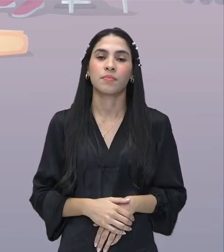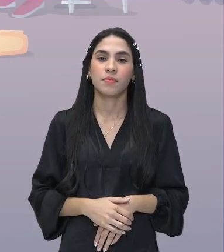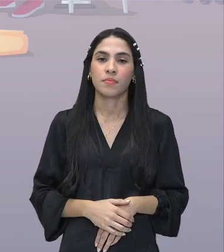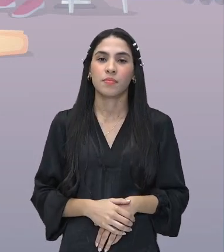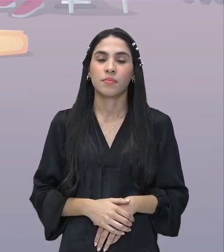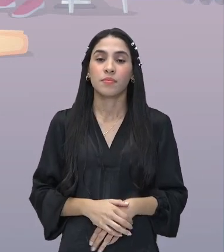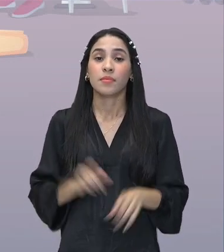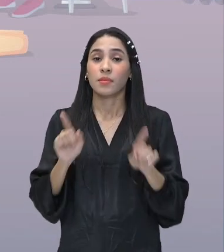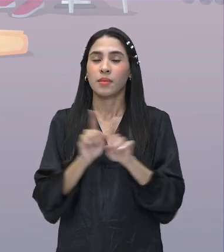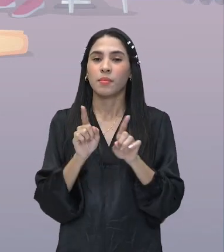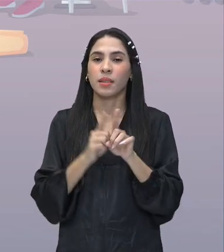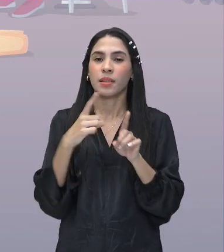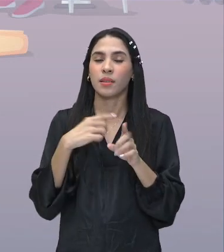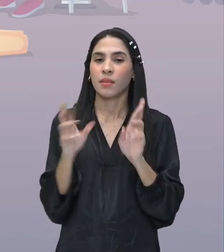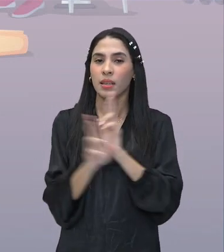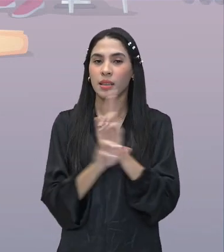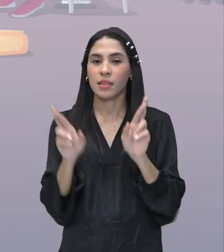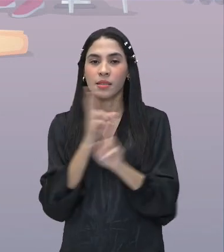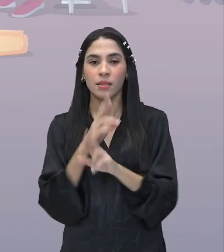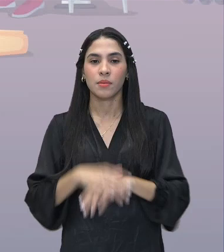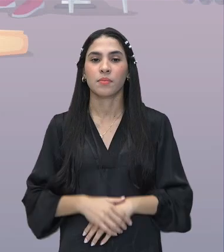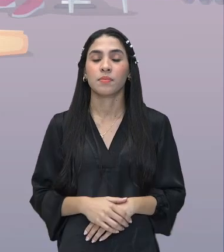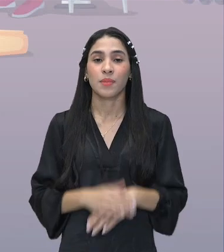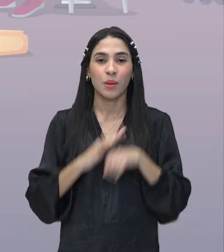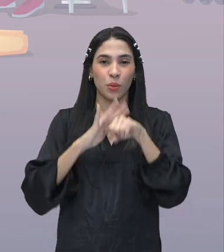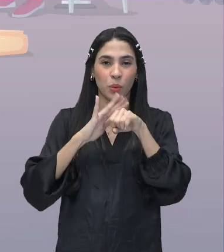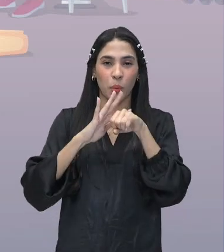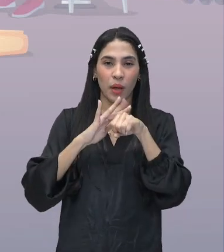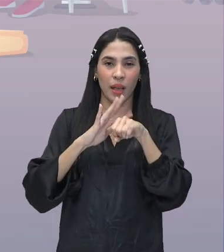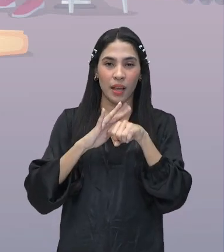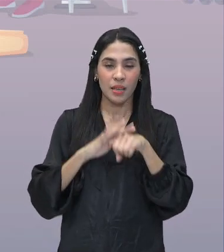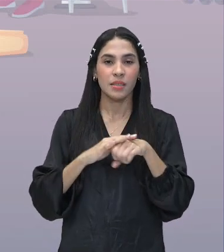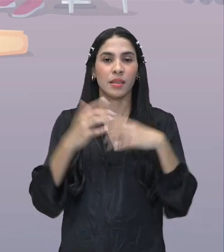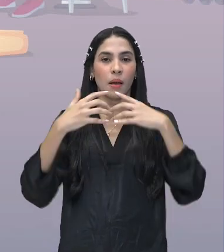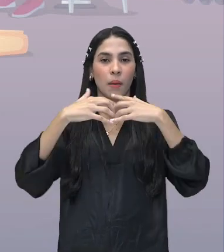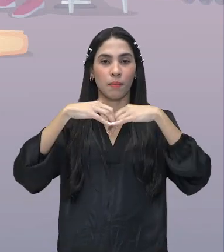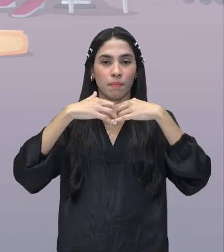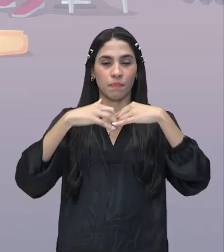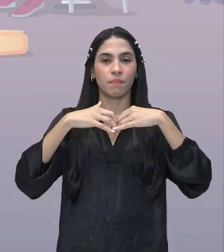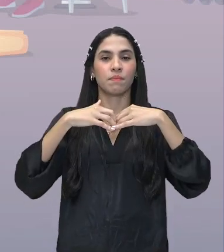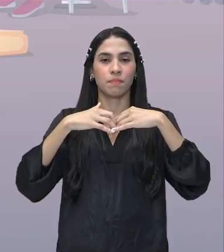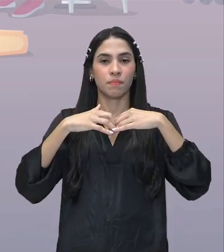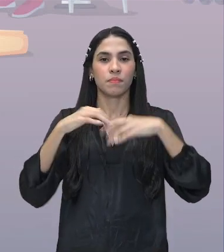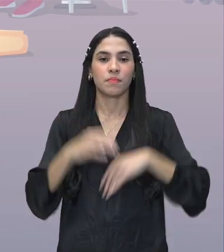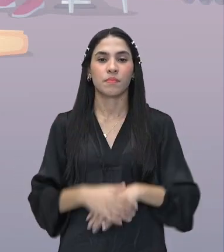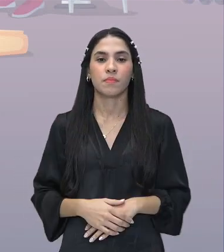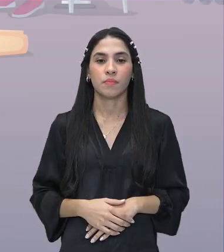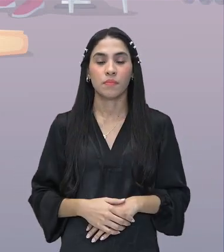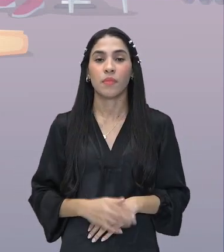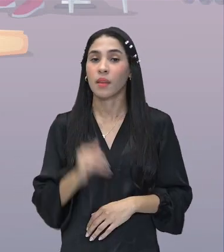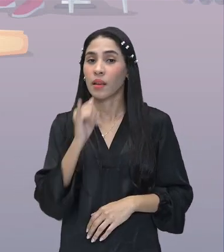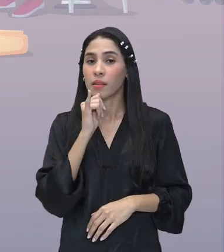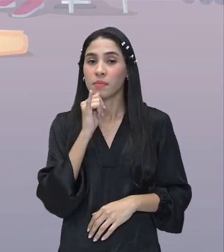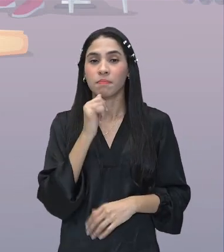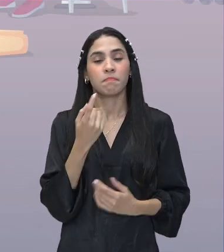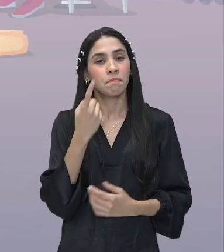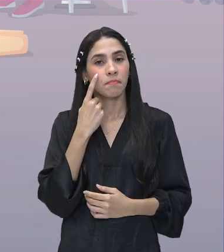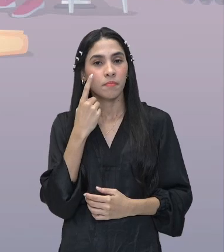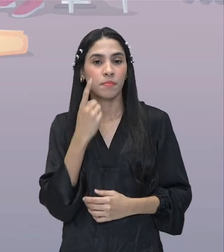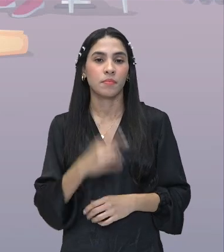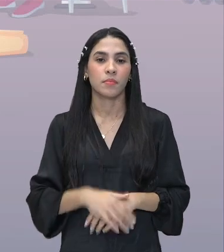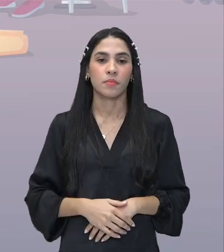questões relacionadas, né, a essas doenças neurodegenerativas, como, né, a gente viu